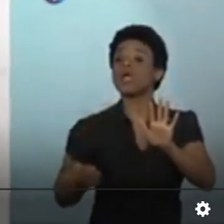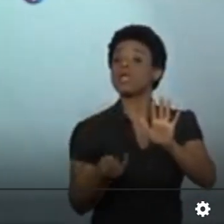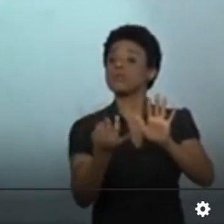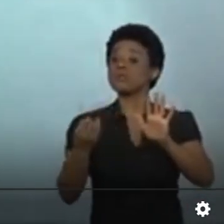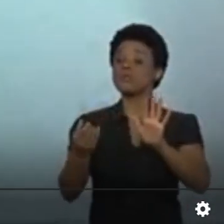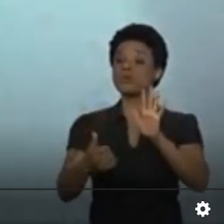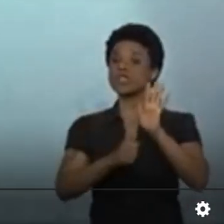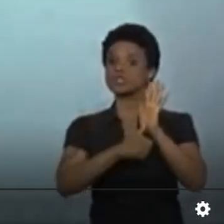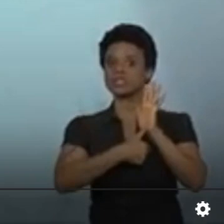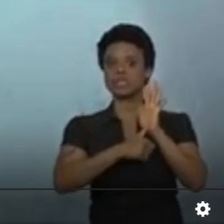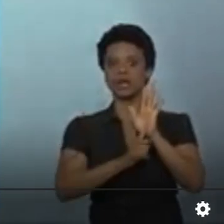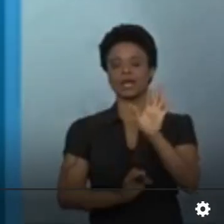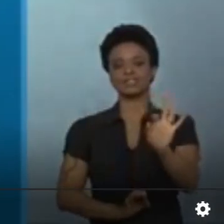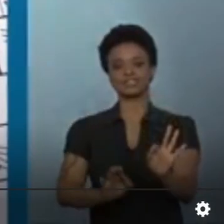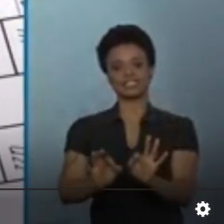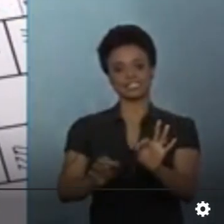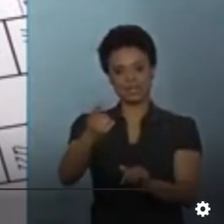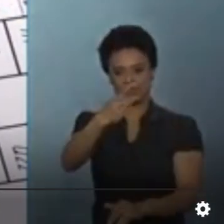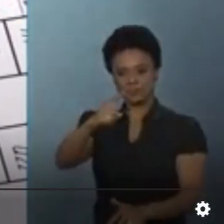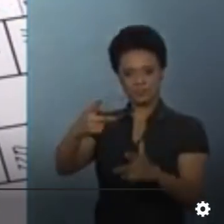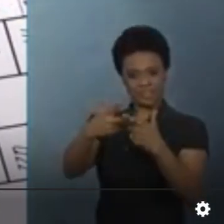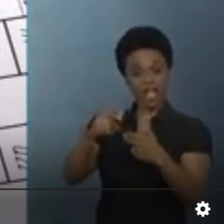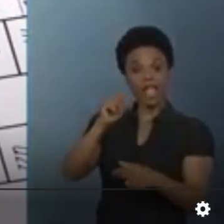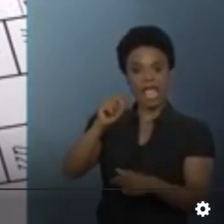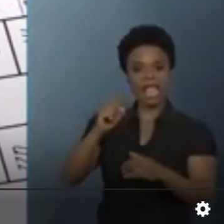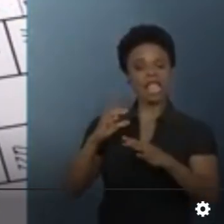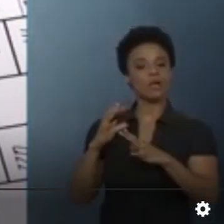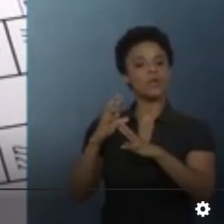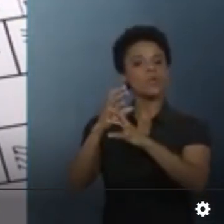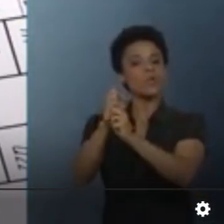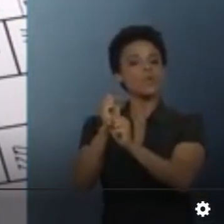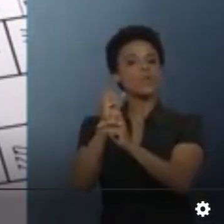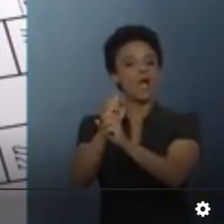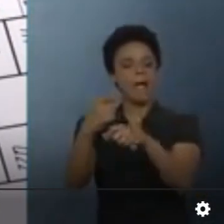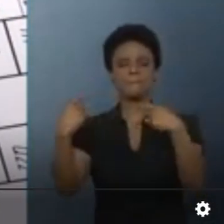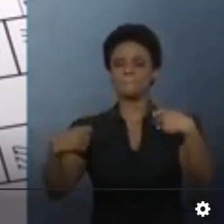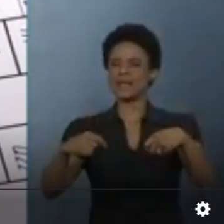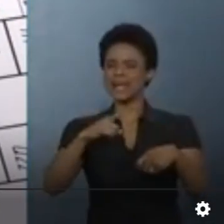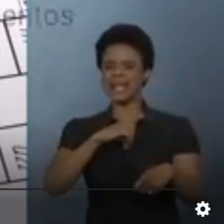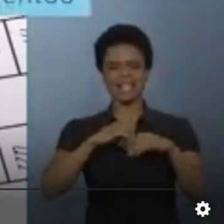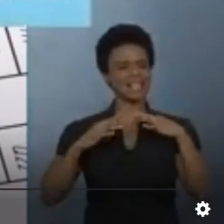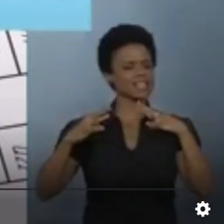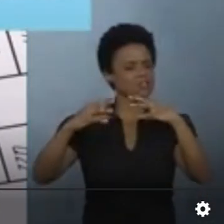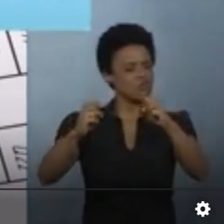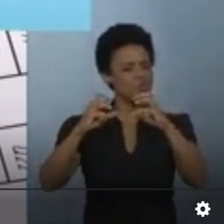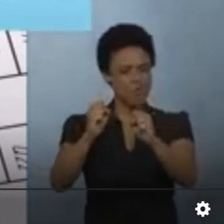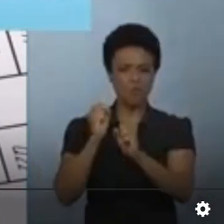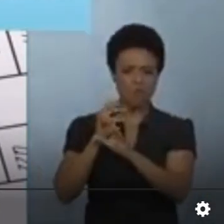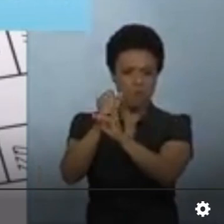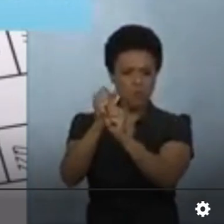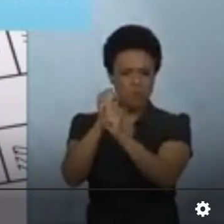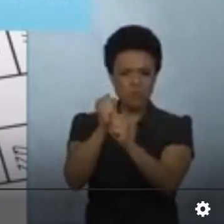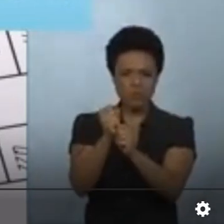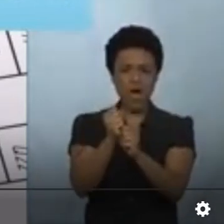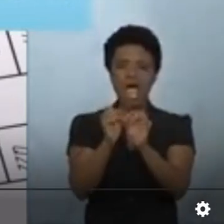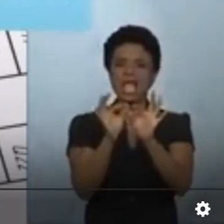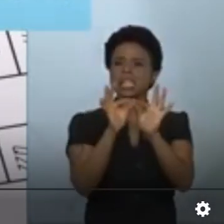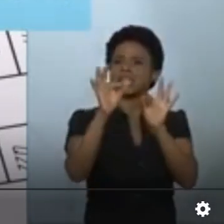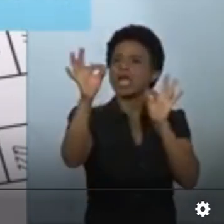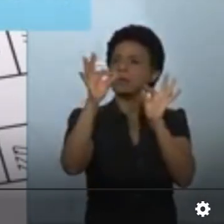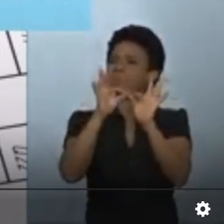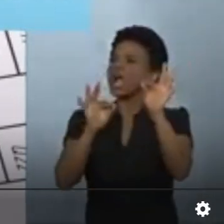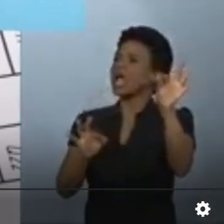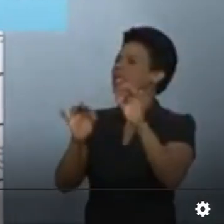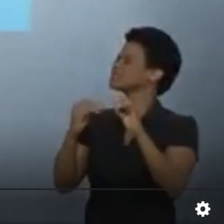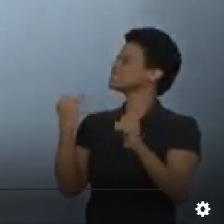projeto. Outro memorial, o de cálculo, deve fornecer todos os cálculos e dimensionamentos essenciais para a